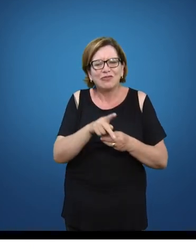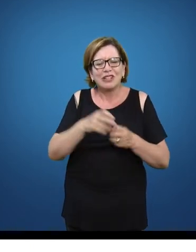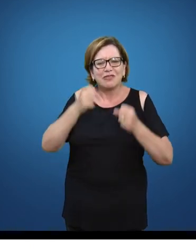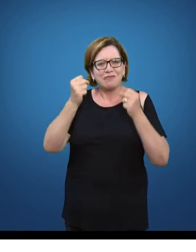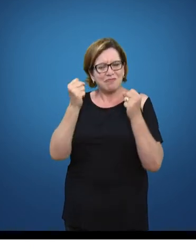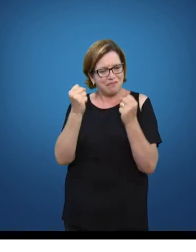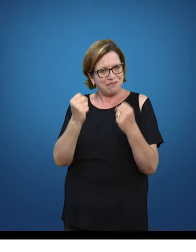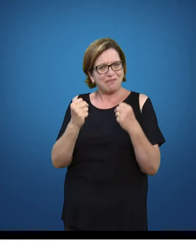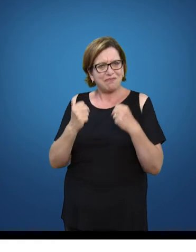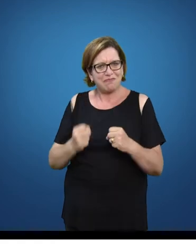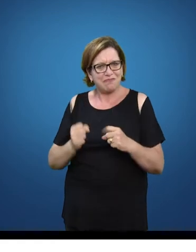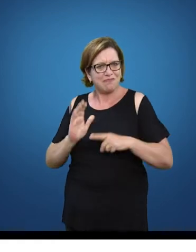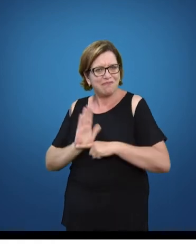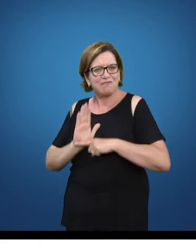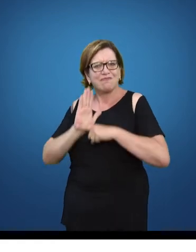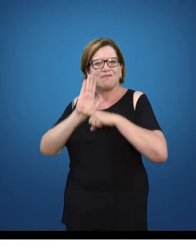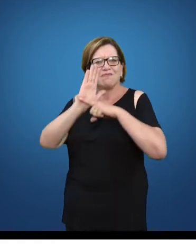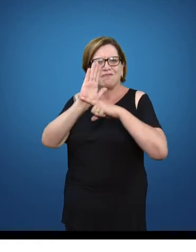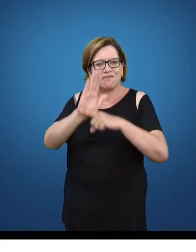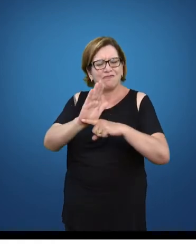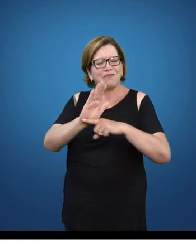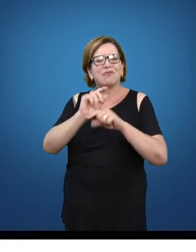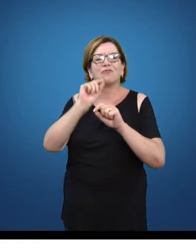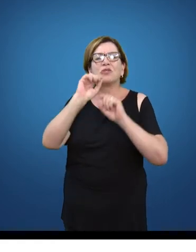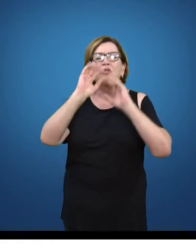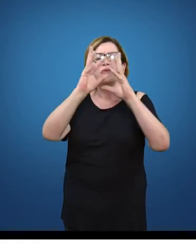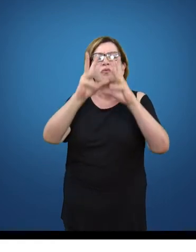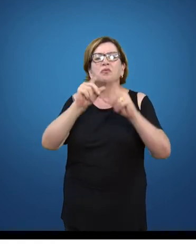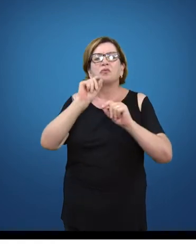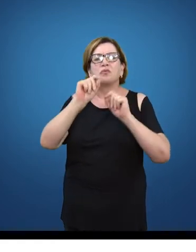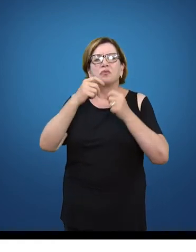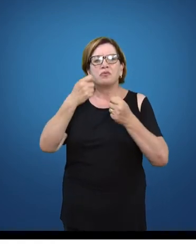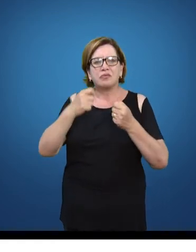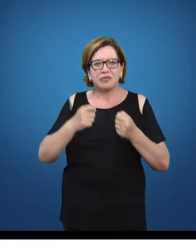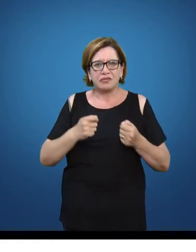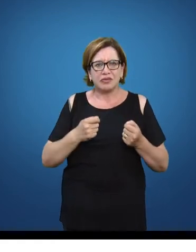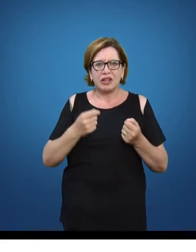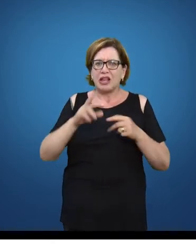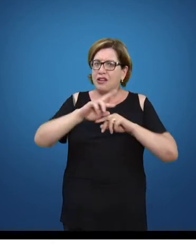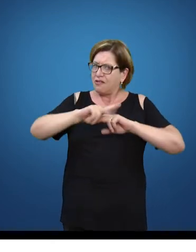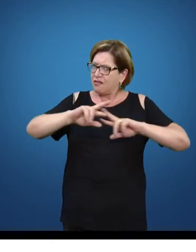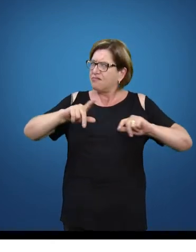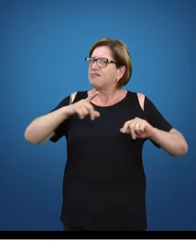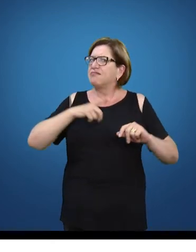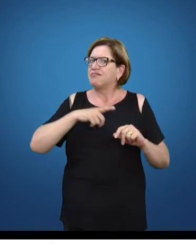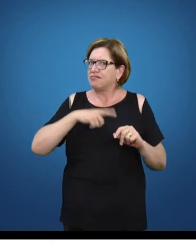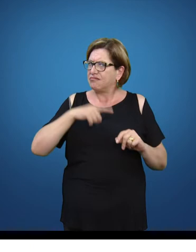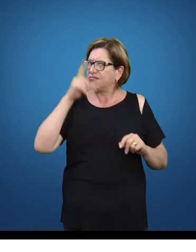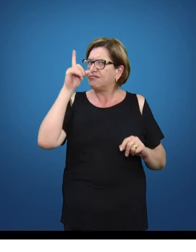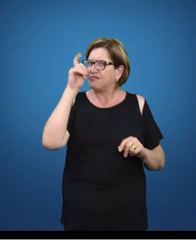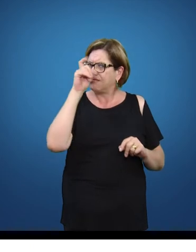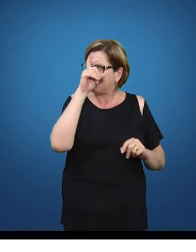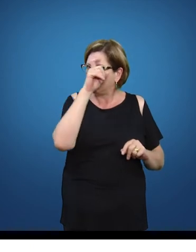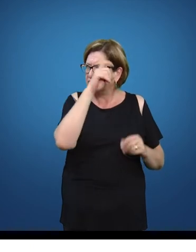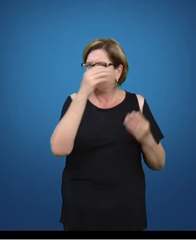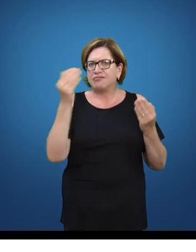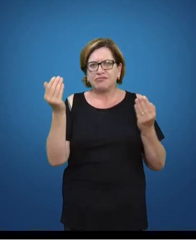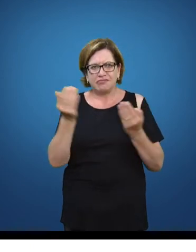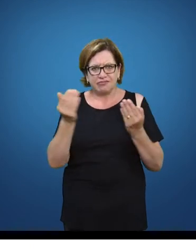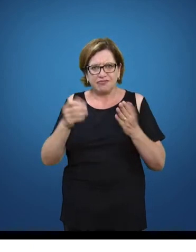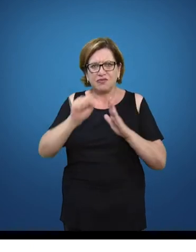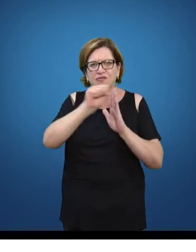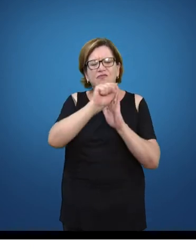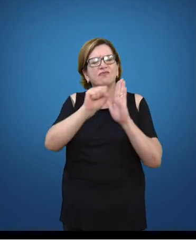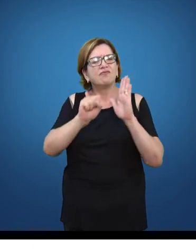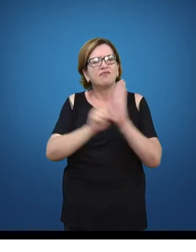condições de atender às demandas que nós temos hoje que não são poucos o desafio hoje do século